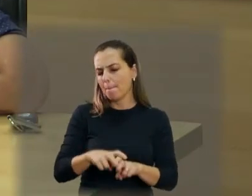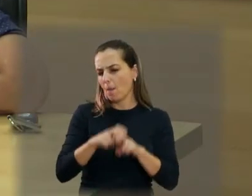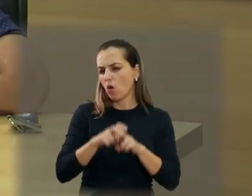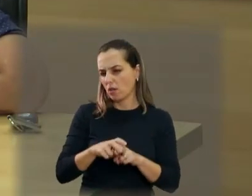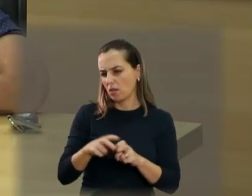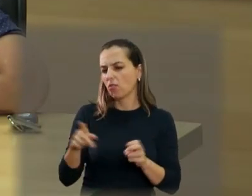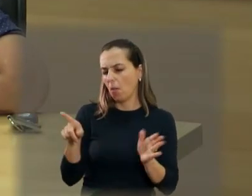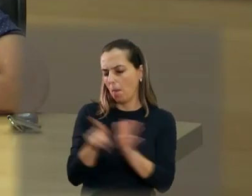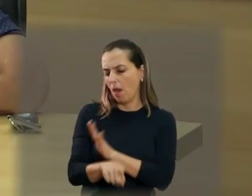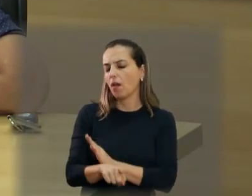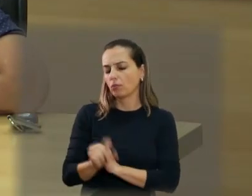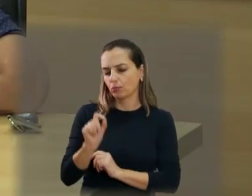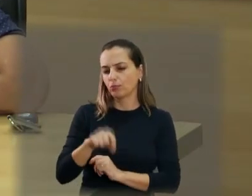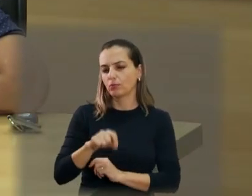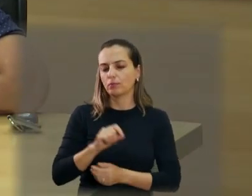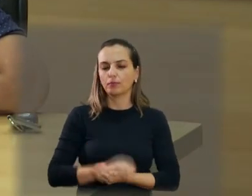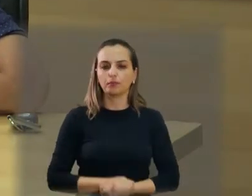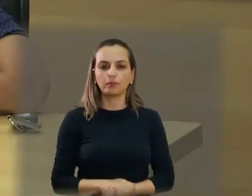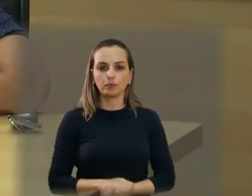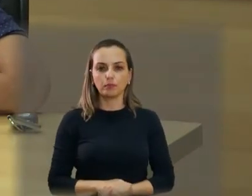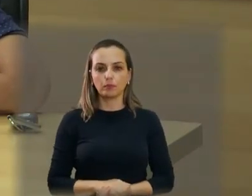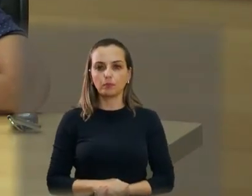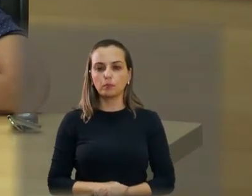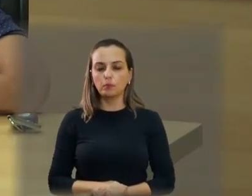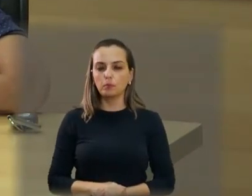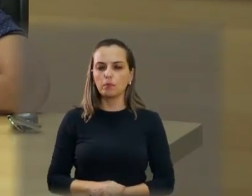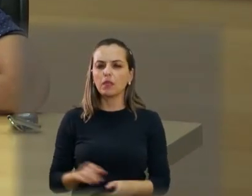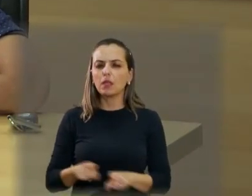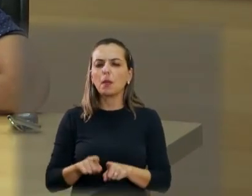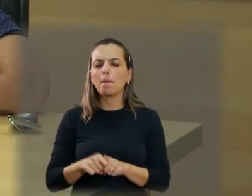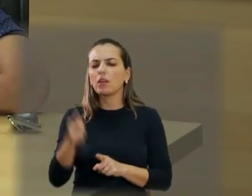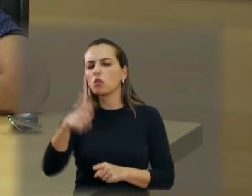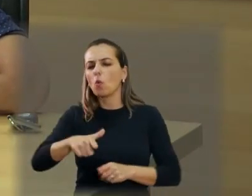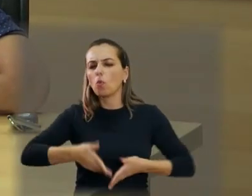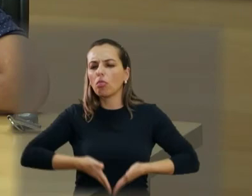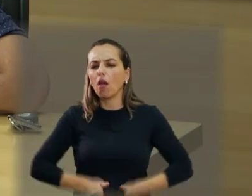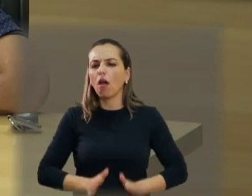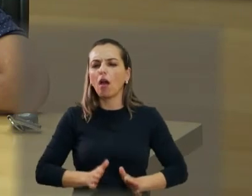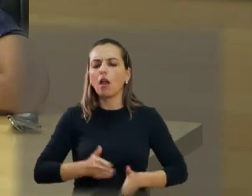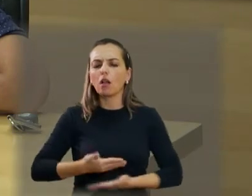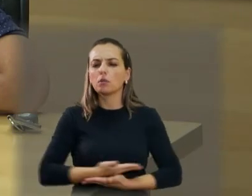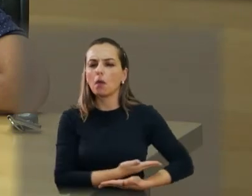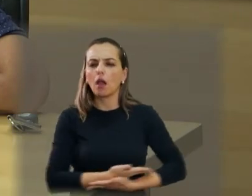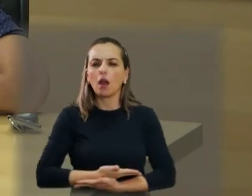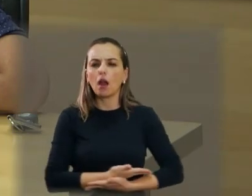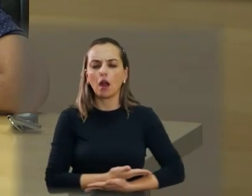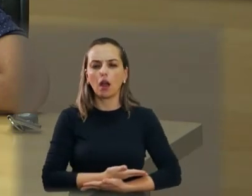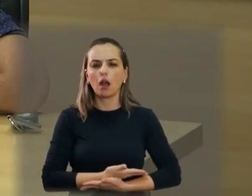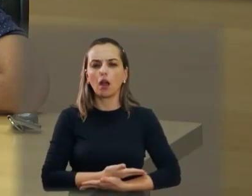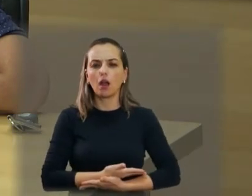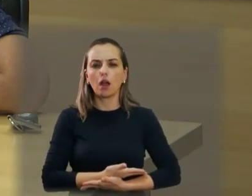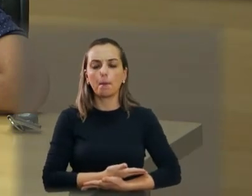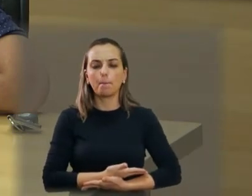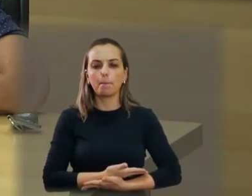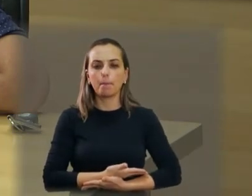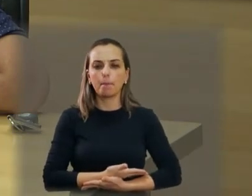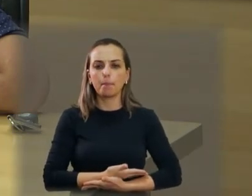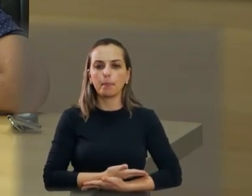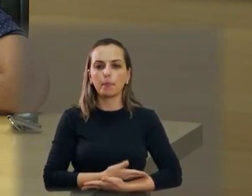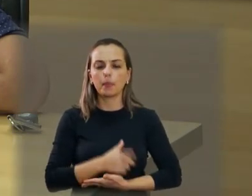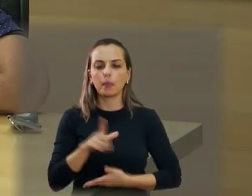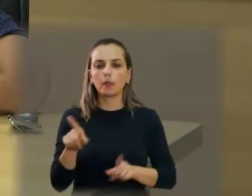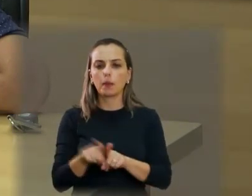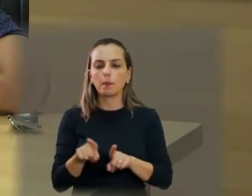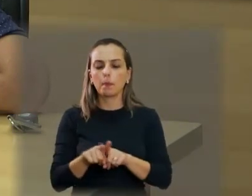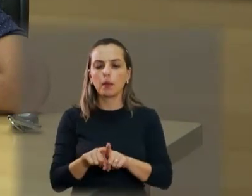fez essa pergunta. Tinha mais uma da maternidade, eu acho que a gente podia aproveitar o doutor Ademir aqui. Qual que é